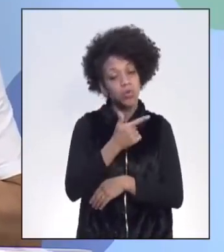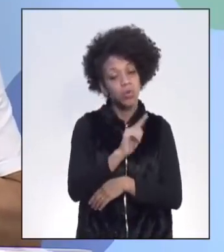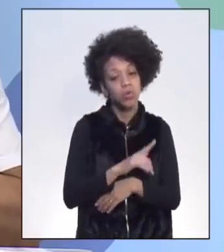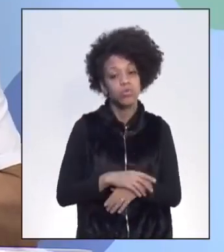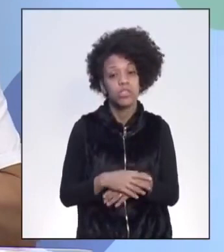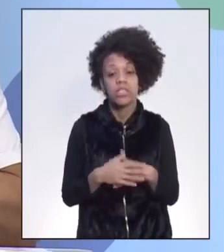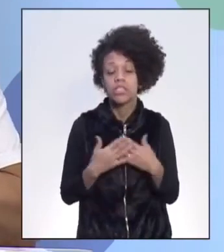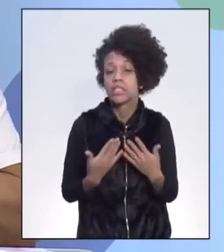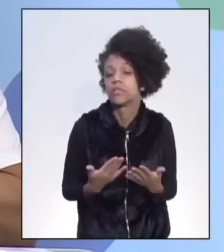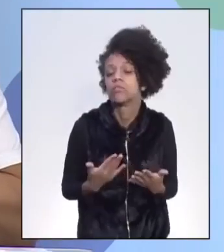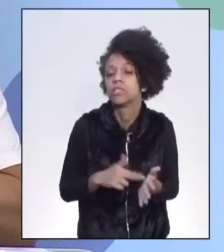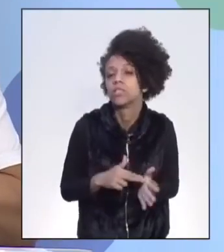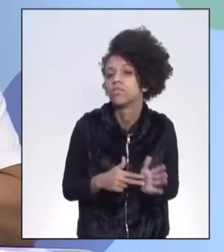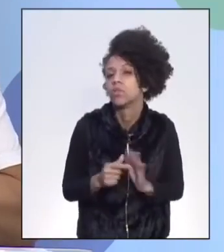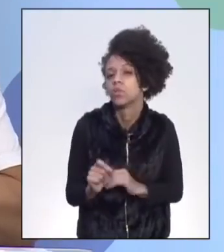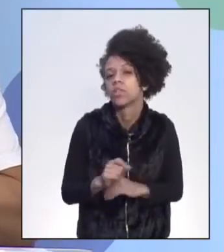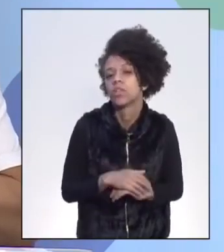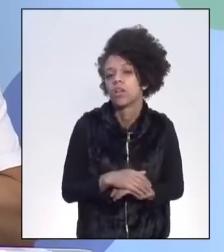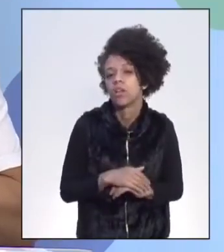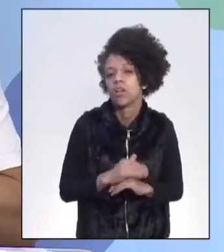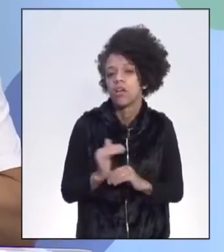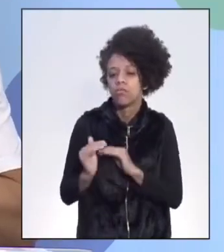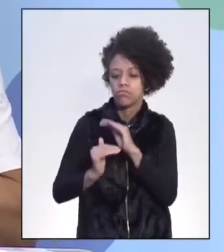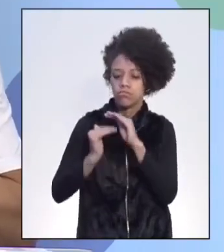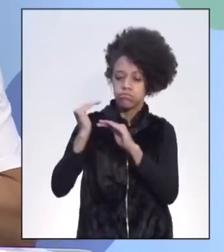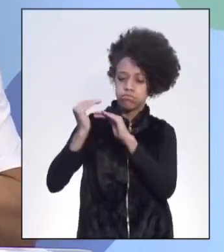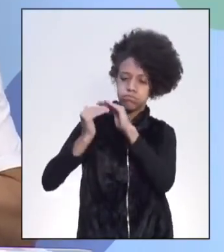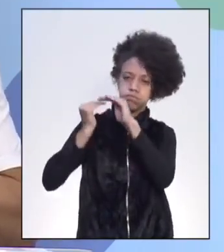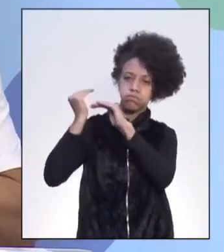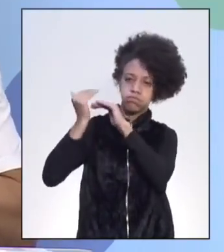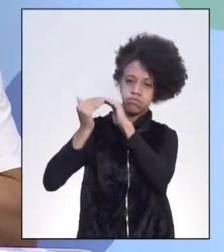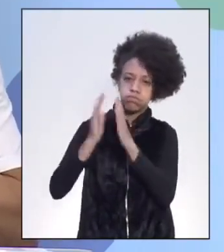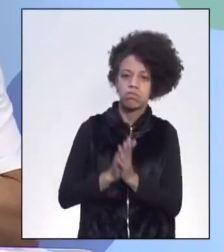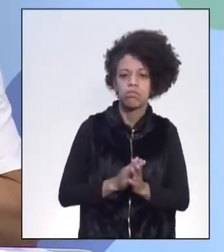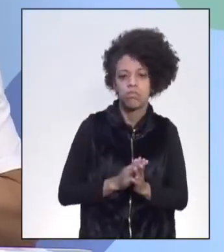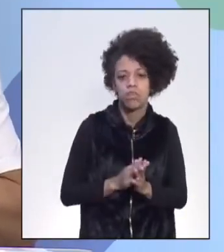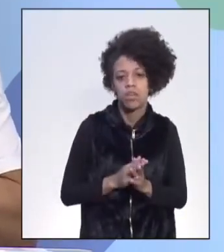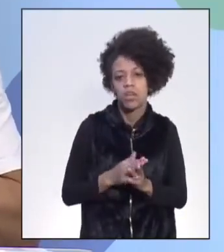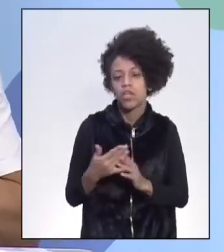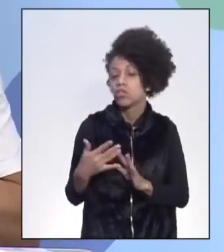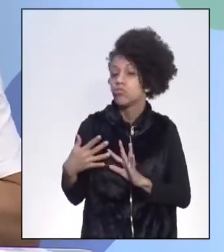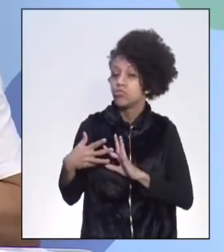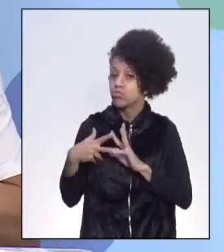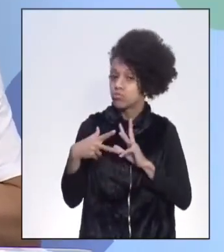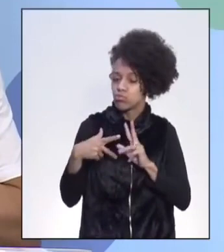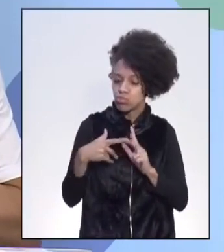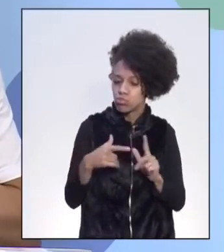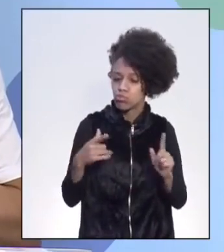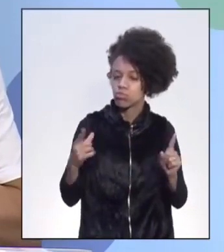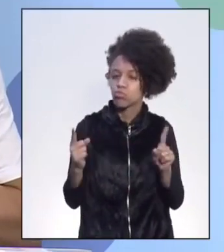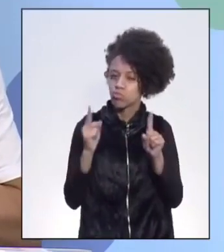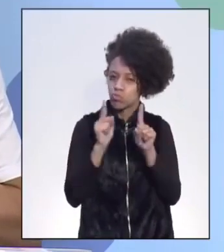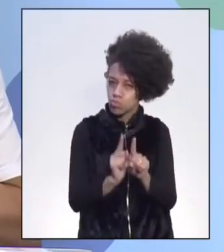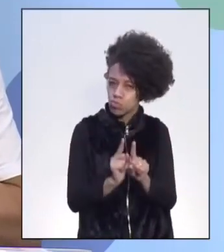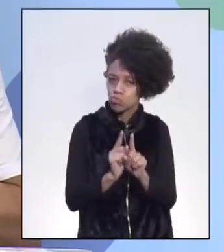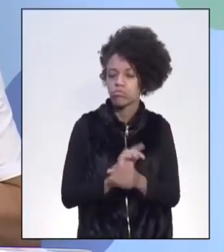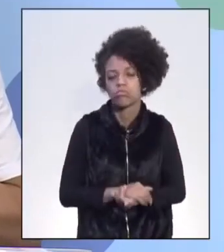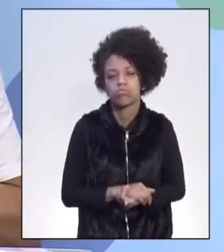dizer, há uma evolução sistêmica, né? De todo um sistema integrado, professor.